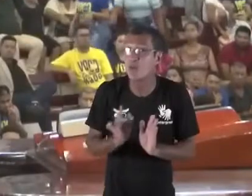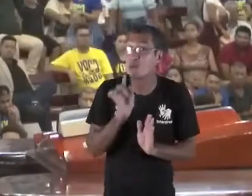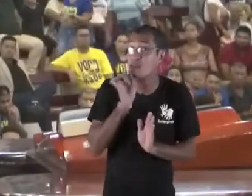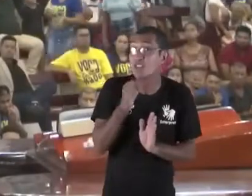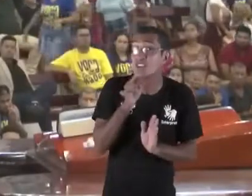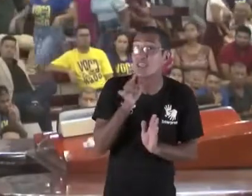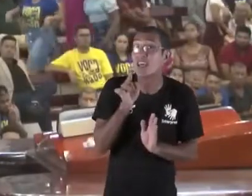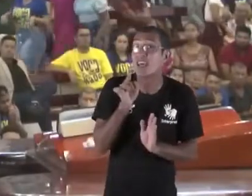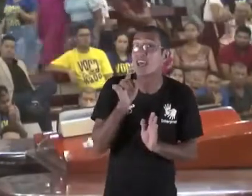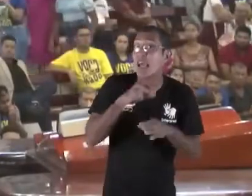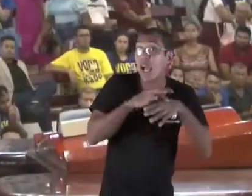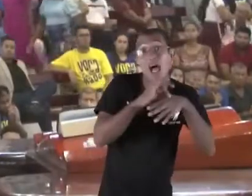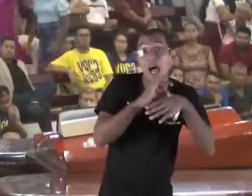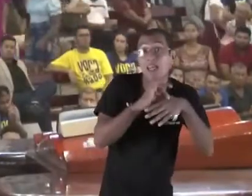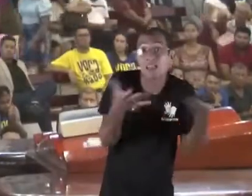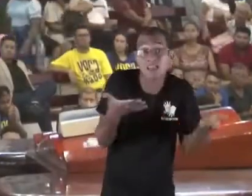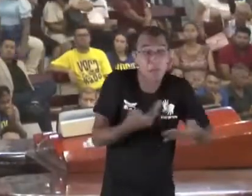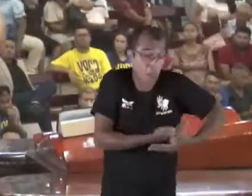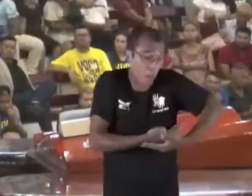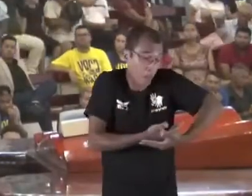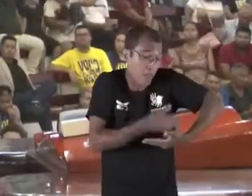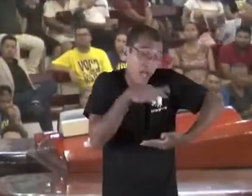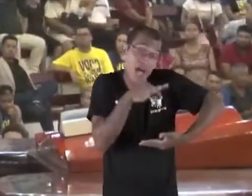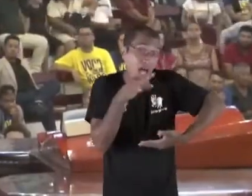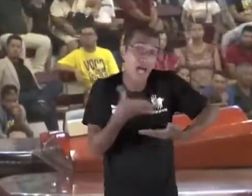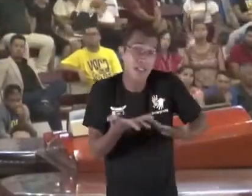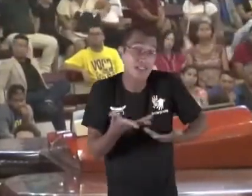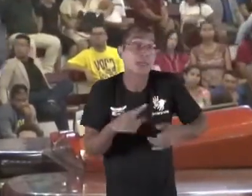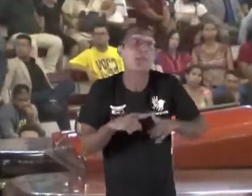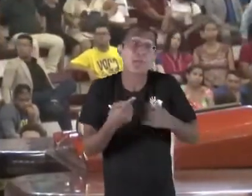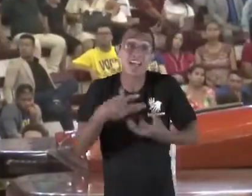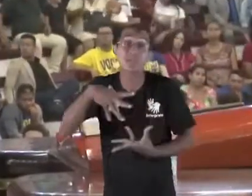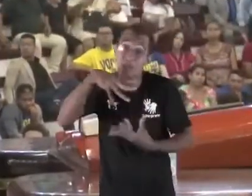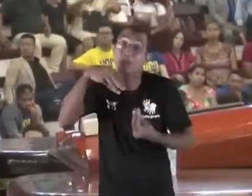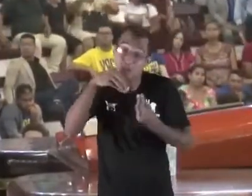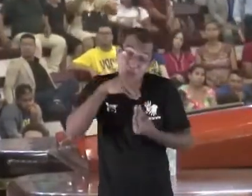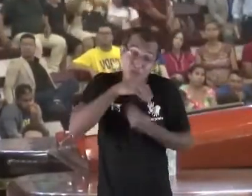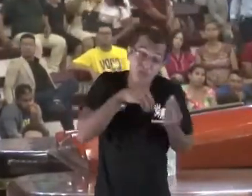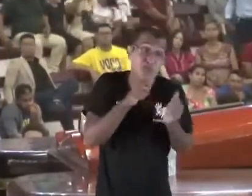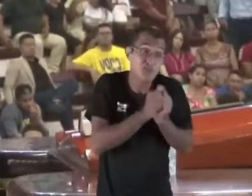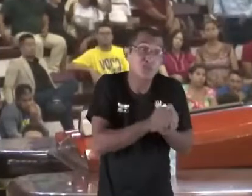você era carne e tinha Espírito.